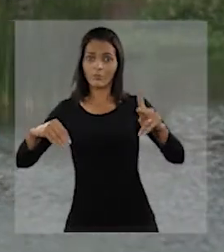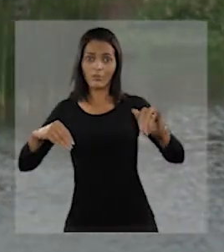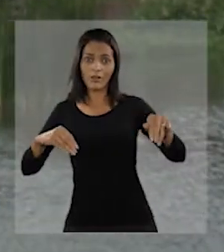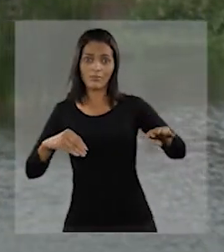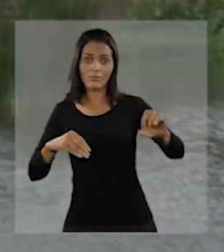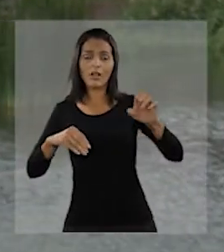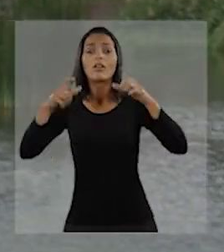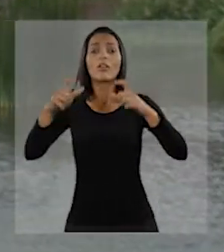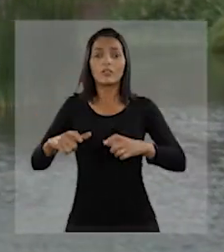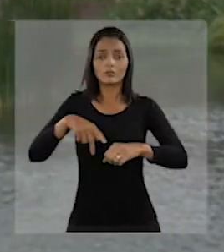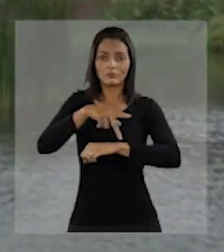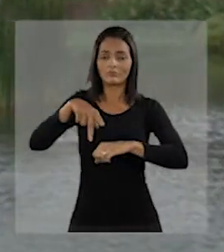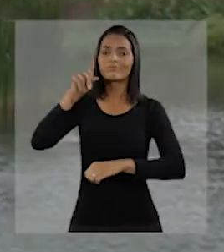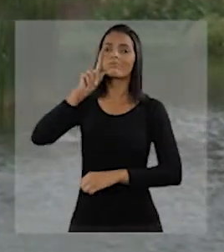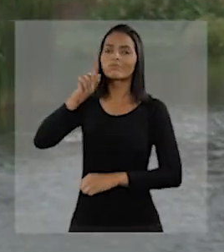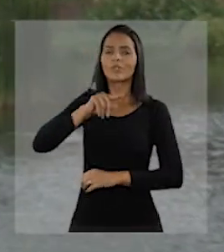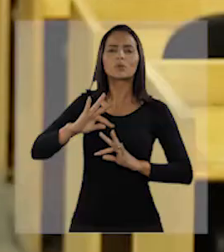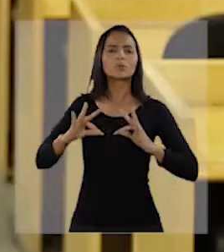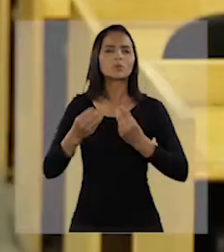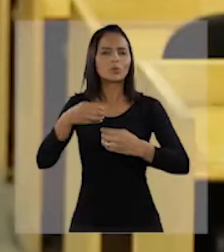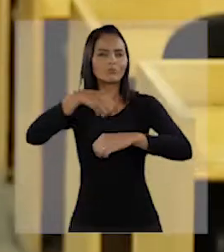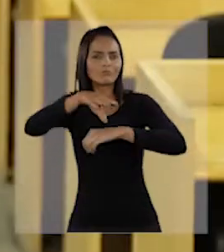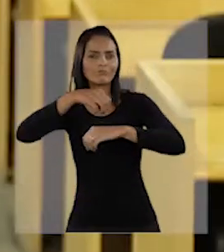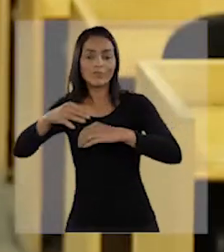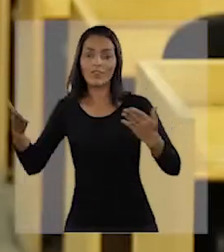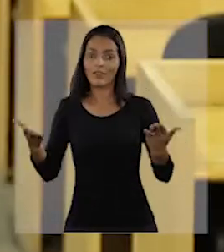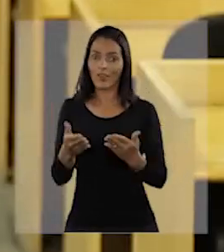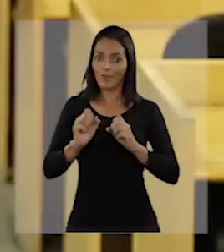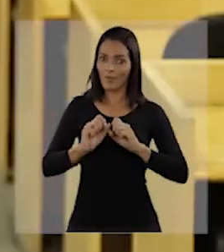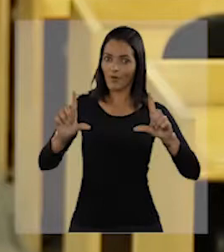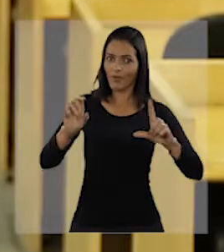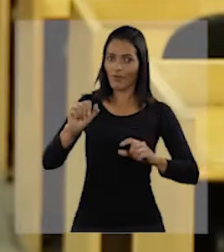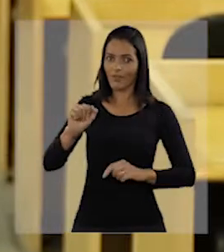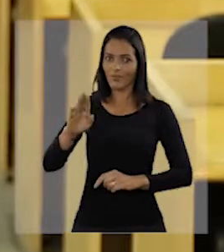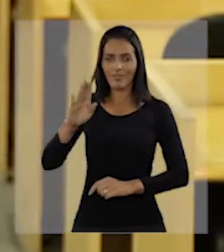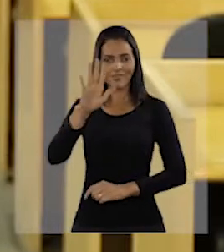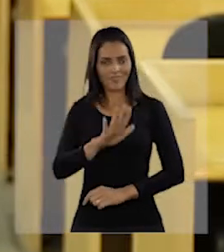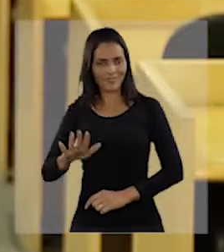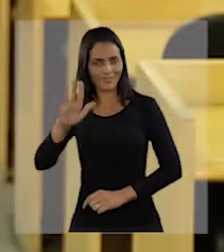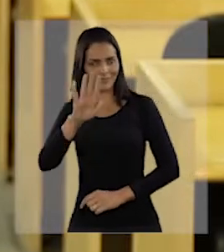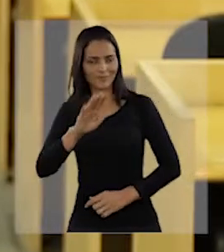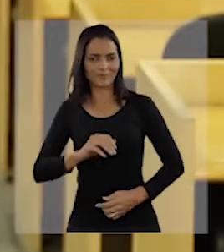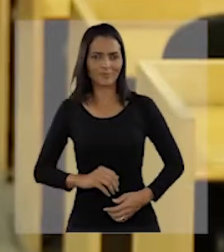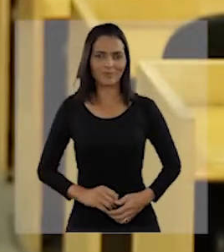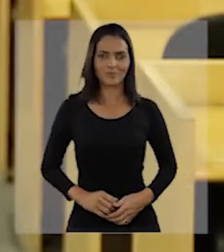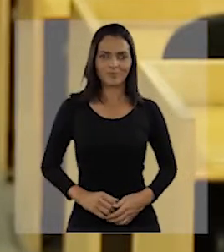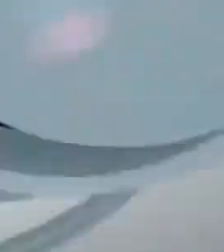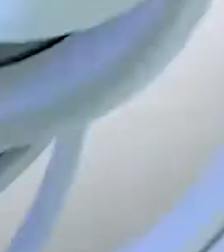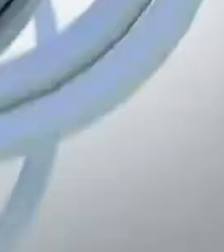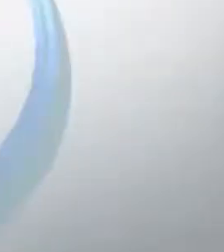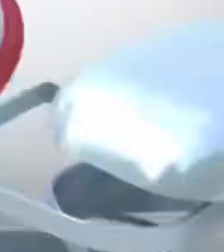separadas dos pais nos Estados Unidos. Você vê tudo isso agora no programa OAB Nacional.